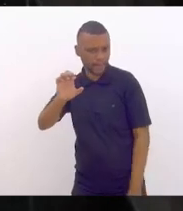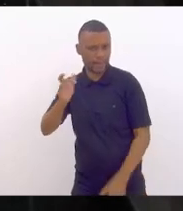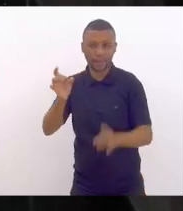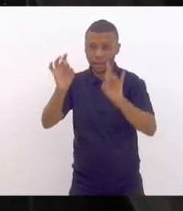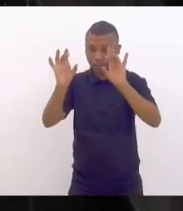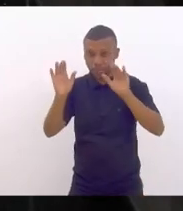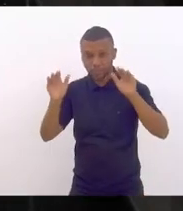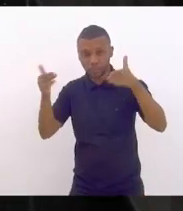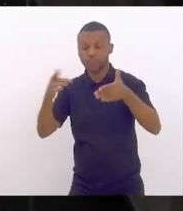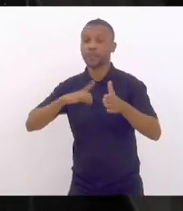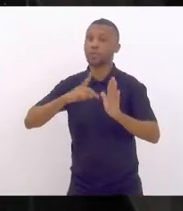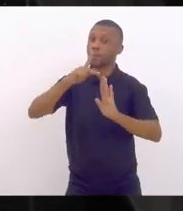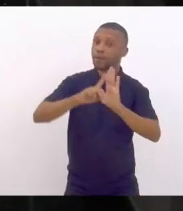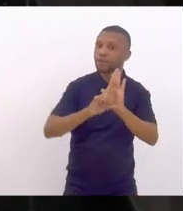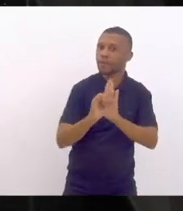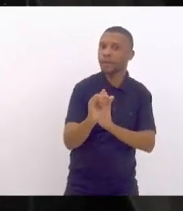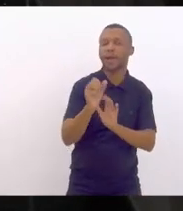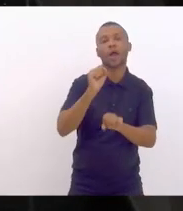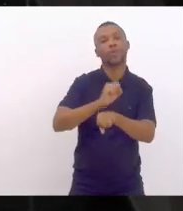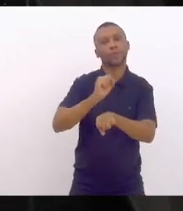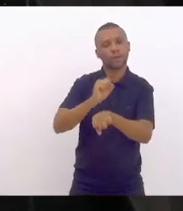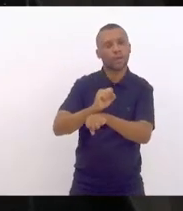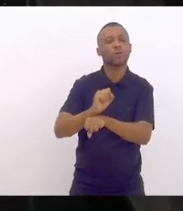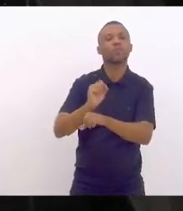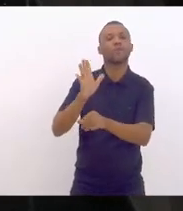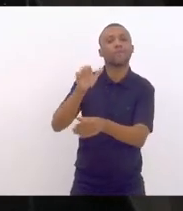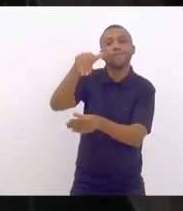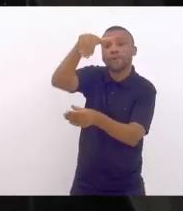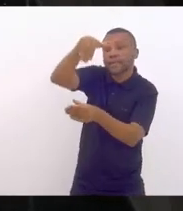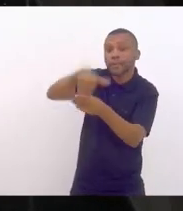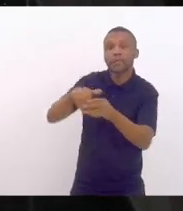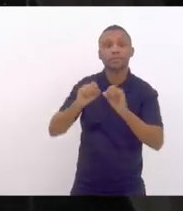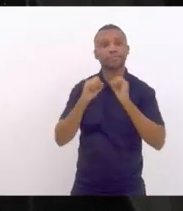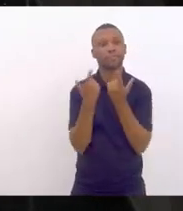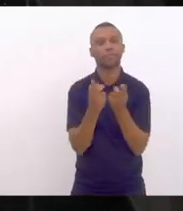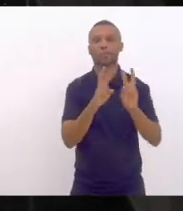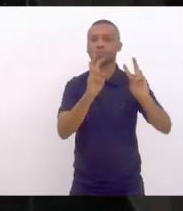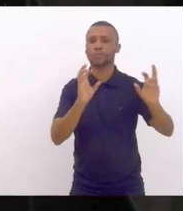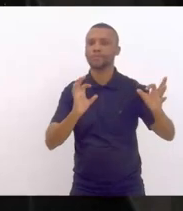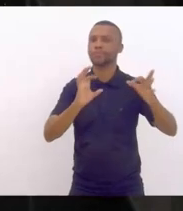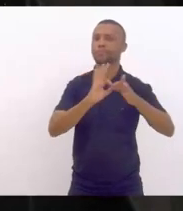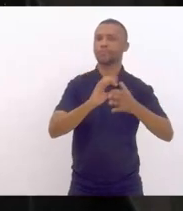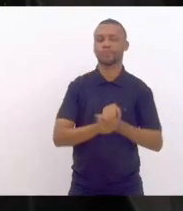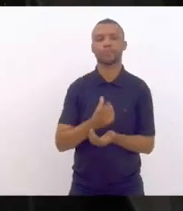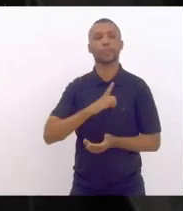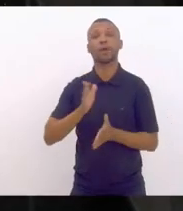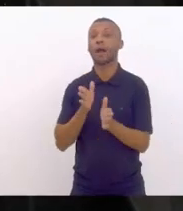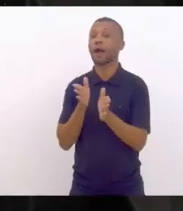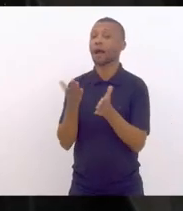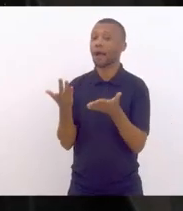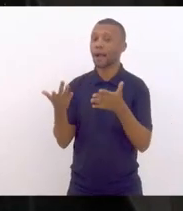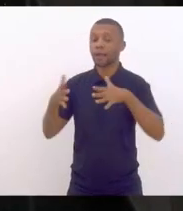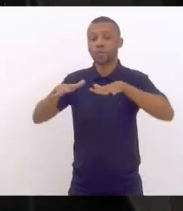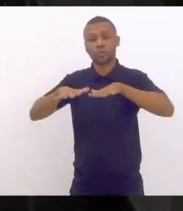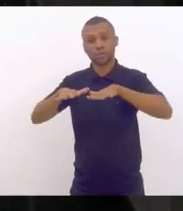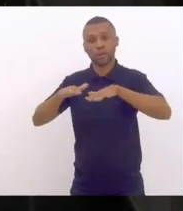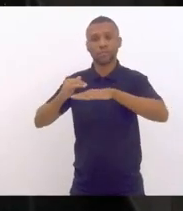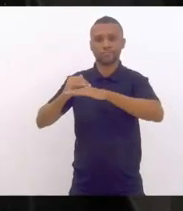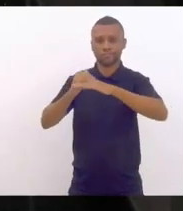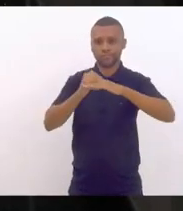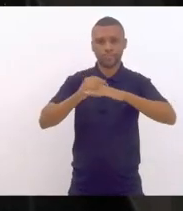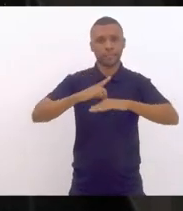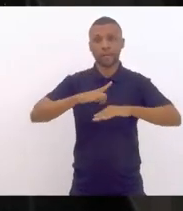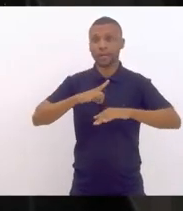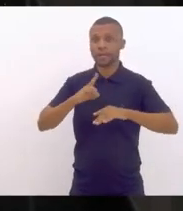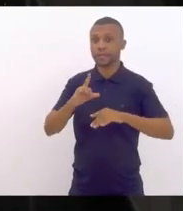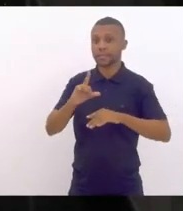aguardando aqui na casa Flávio Serafim e eu sobre a matéria temos a acessibilidade a inclusão em relação à existência de